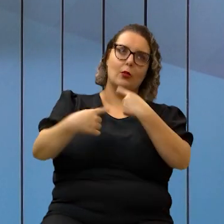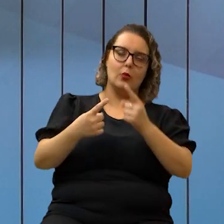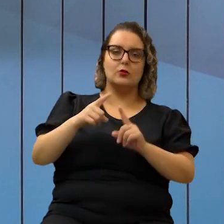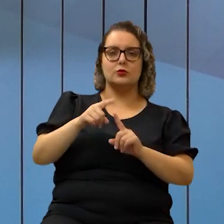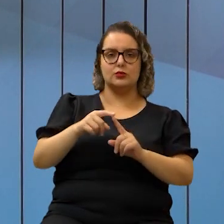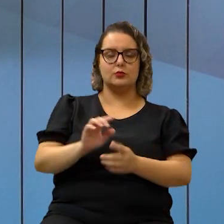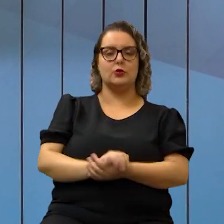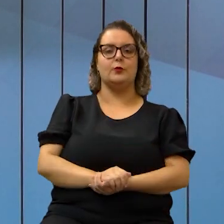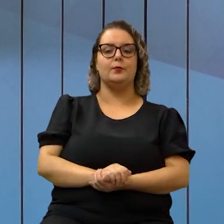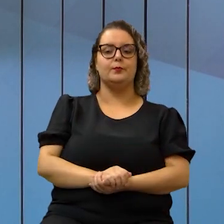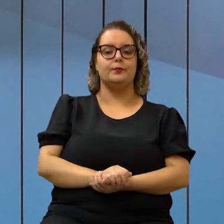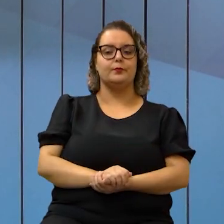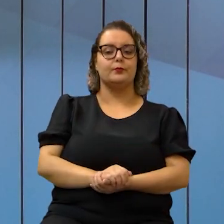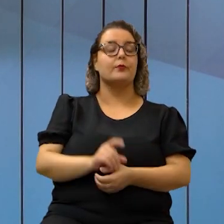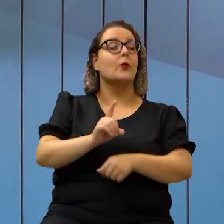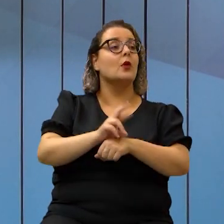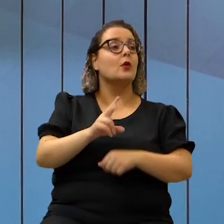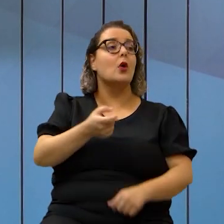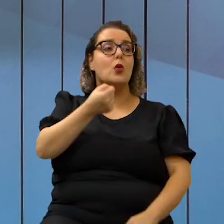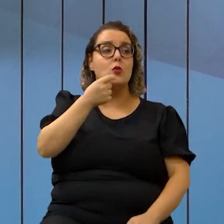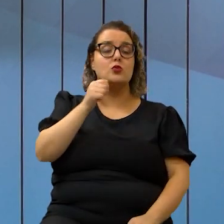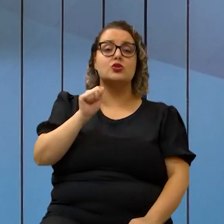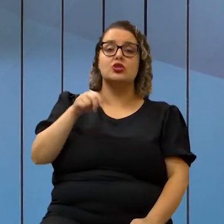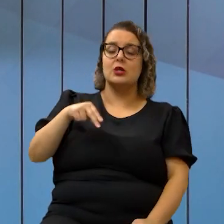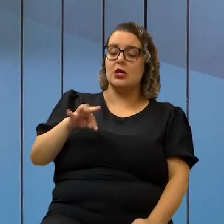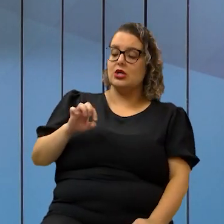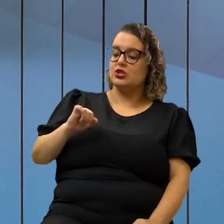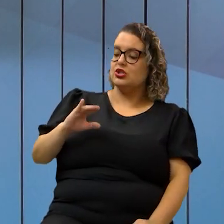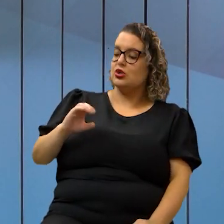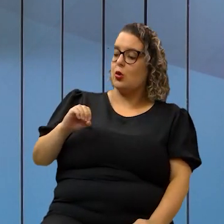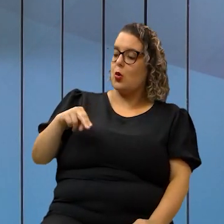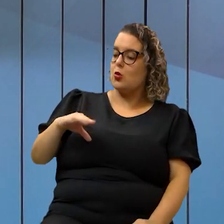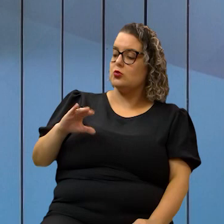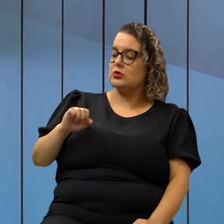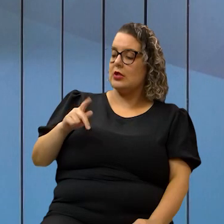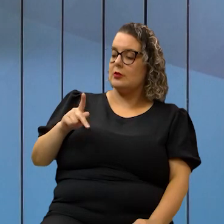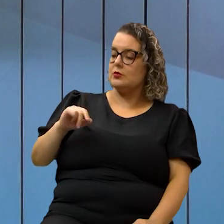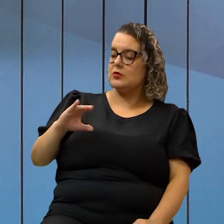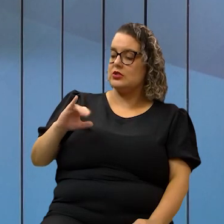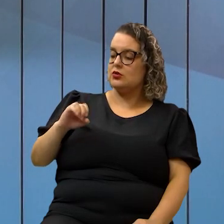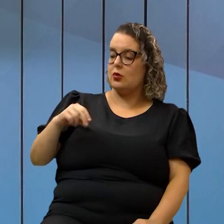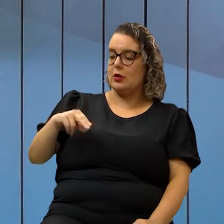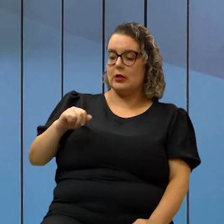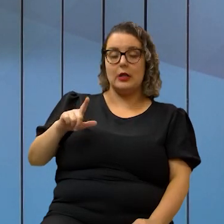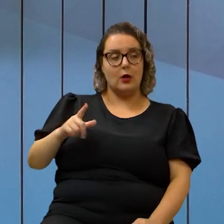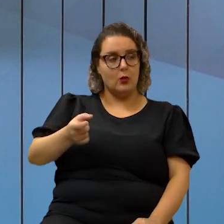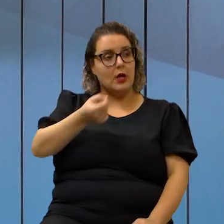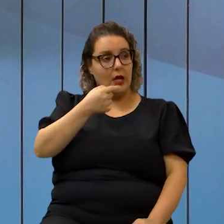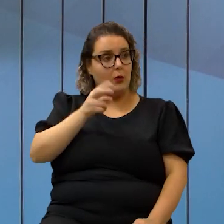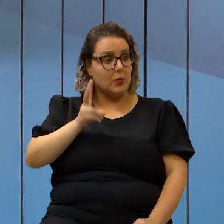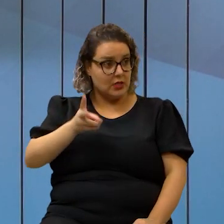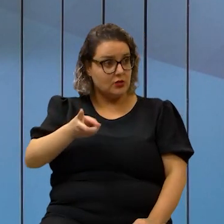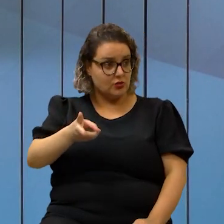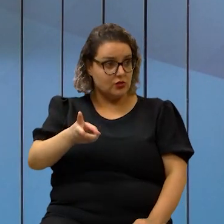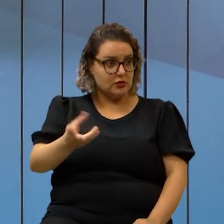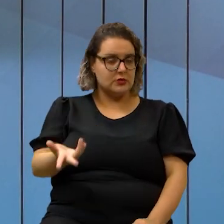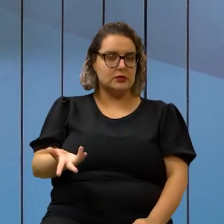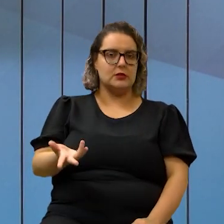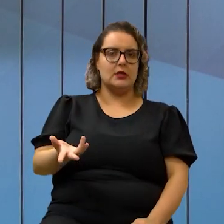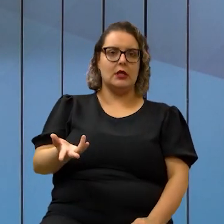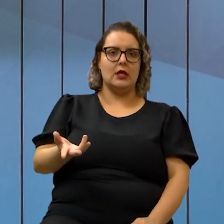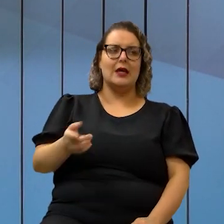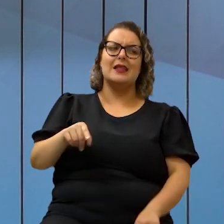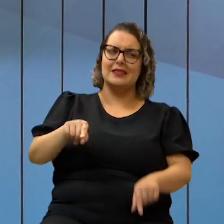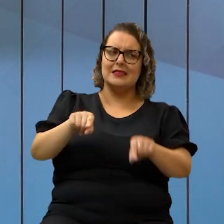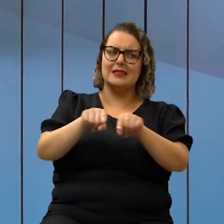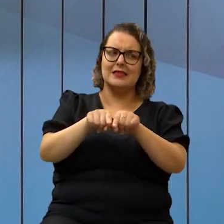doutora Lívia, o uso de anticoncepcionais, ele também, esse uso, né, contínuo, vamos dizer